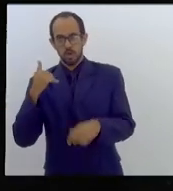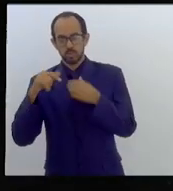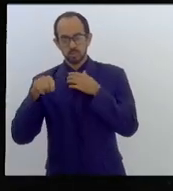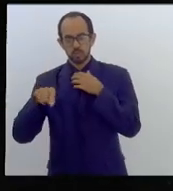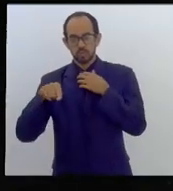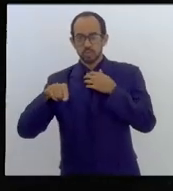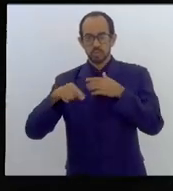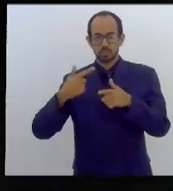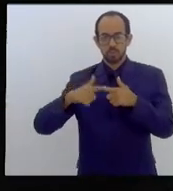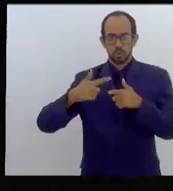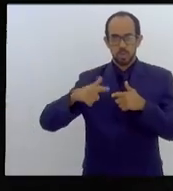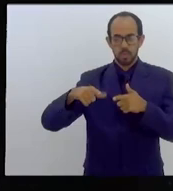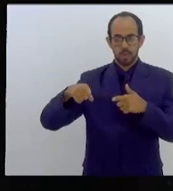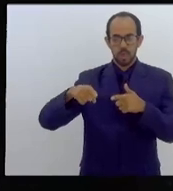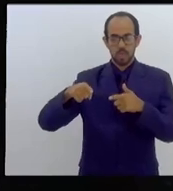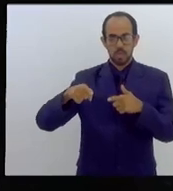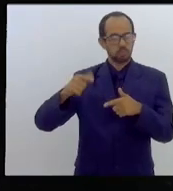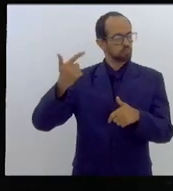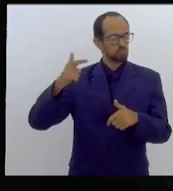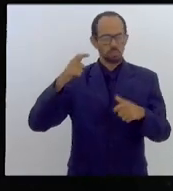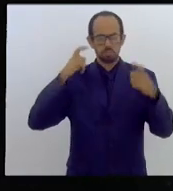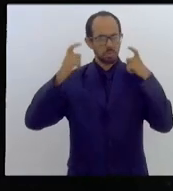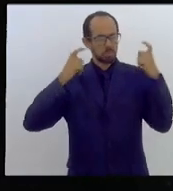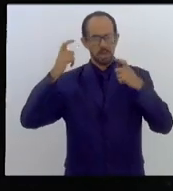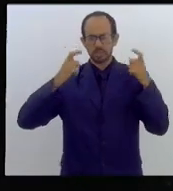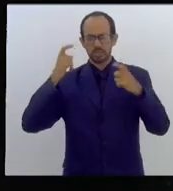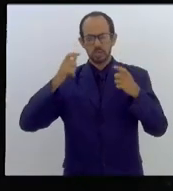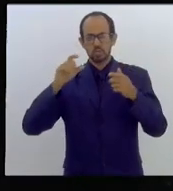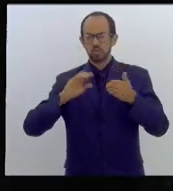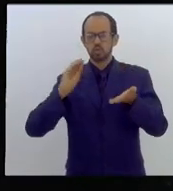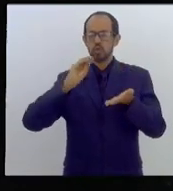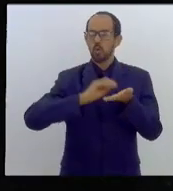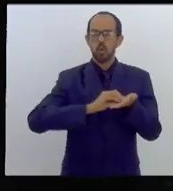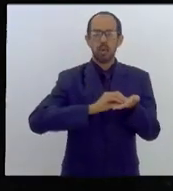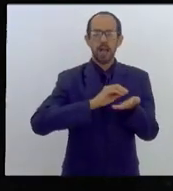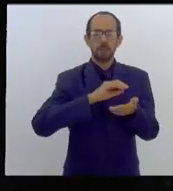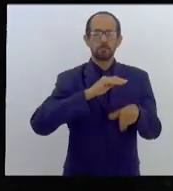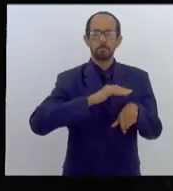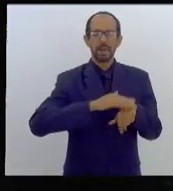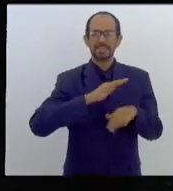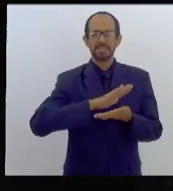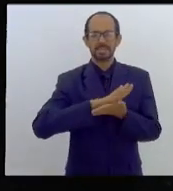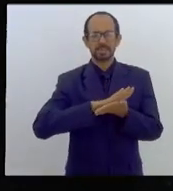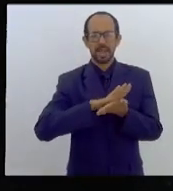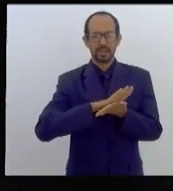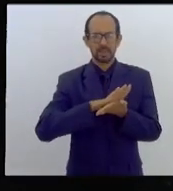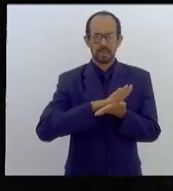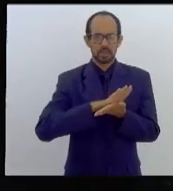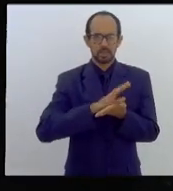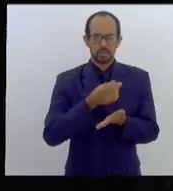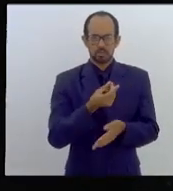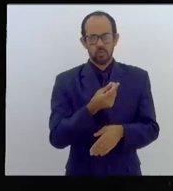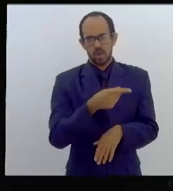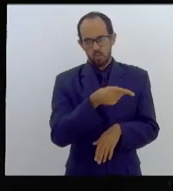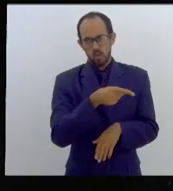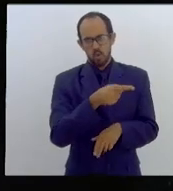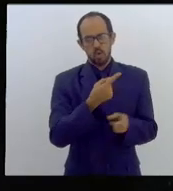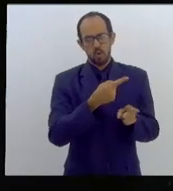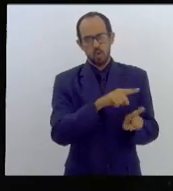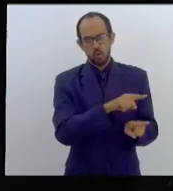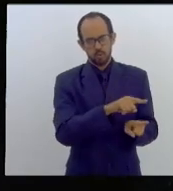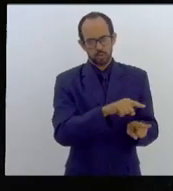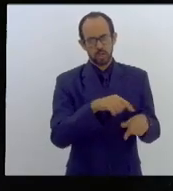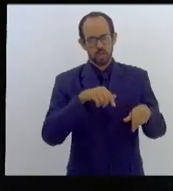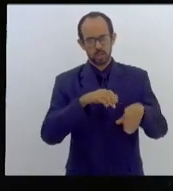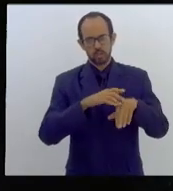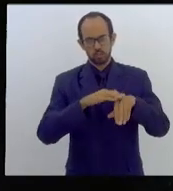nesse combate, não houve preocupação de incluir nenhum orçamento para essa rubrica do combate à tuberculose.